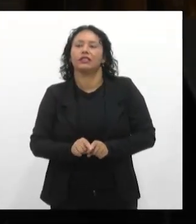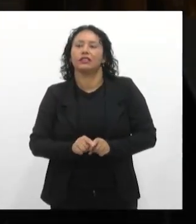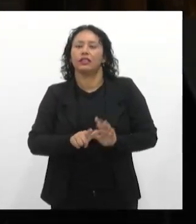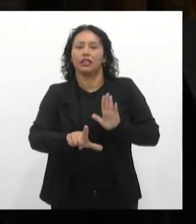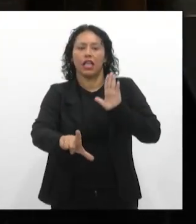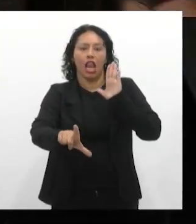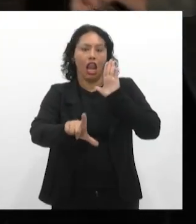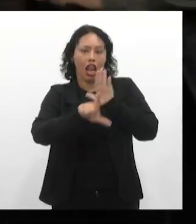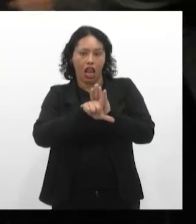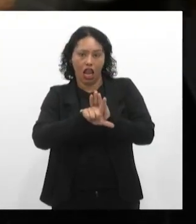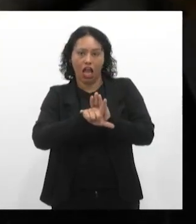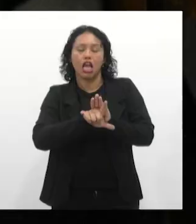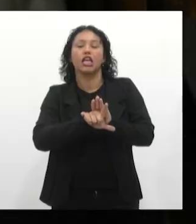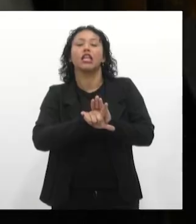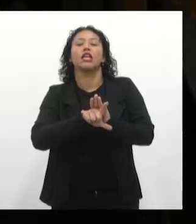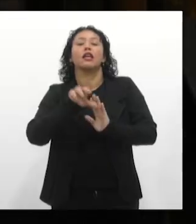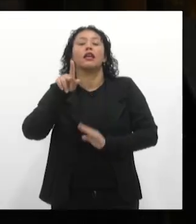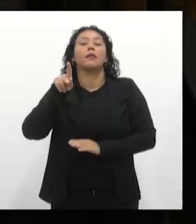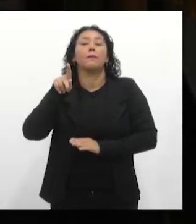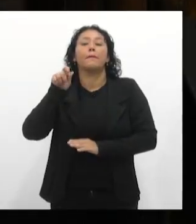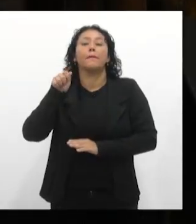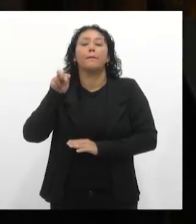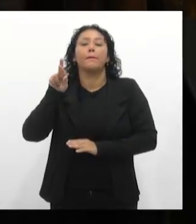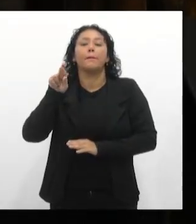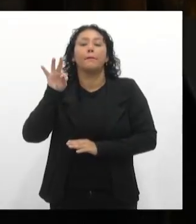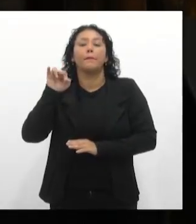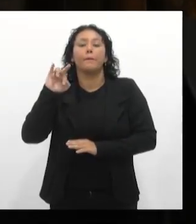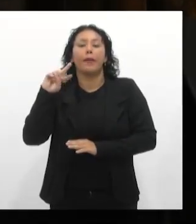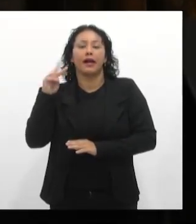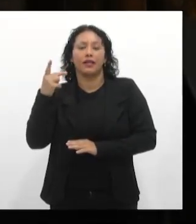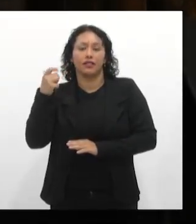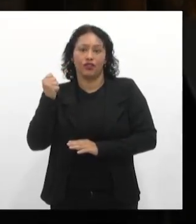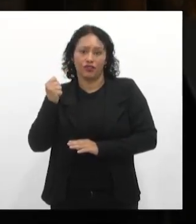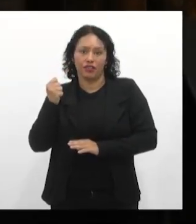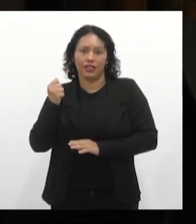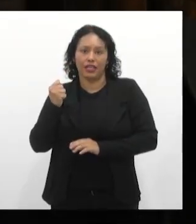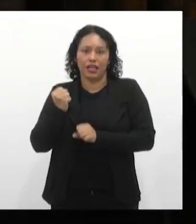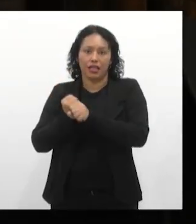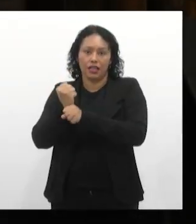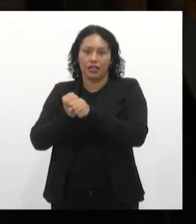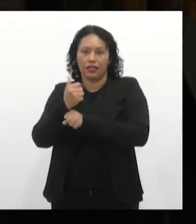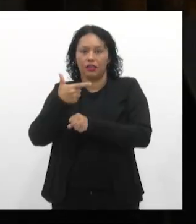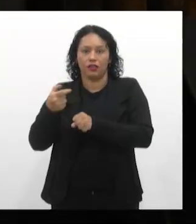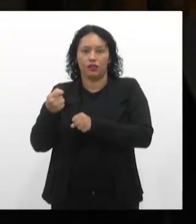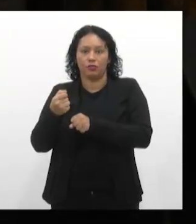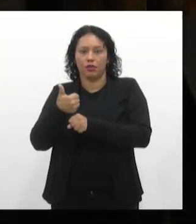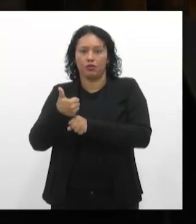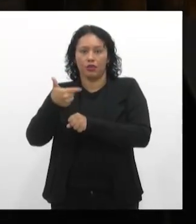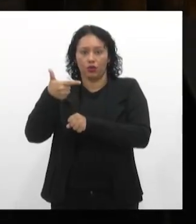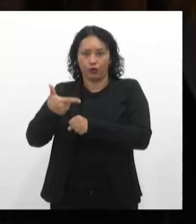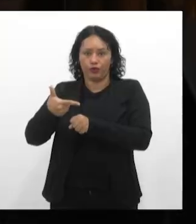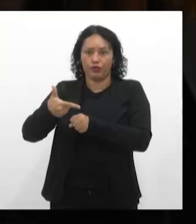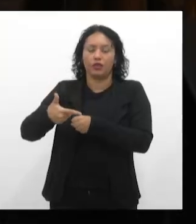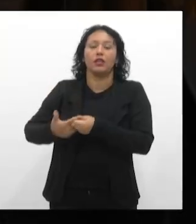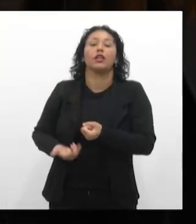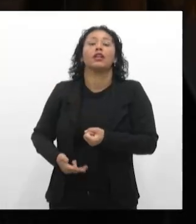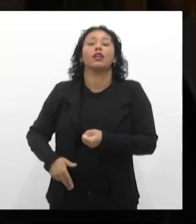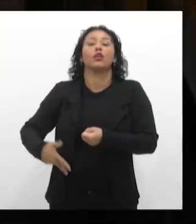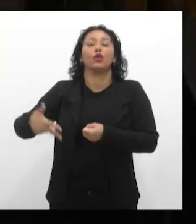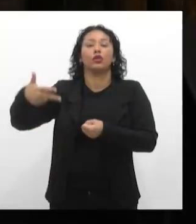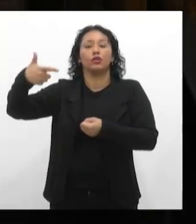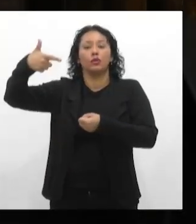da partilha, que determinou, desde 2012, que todo petróleo explorado